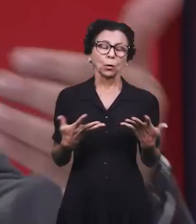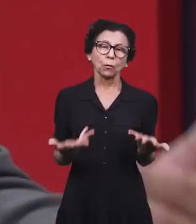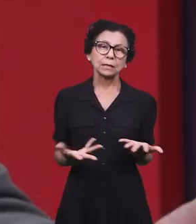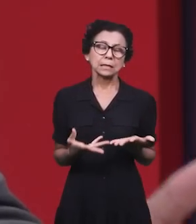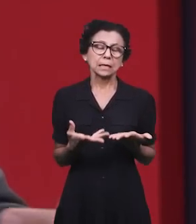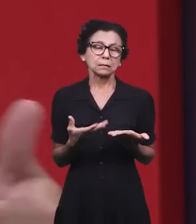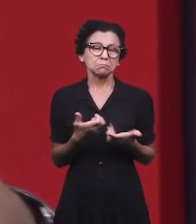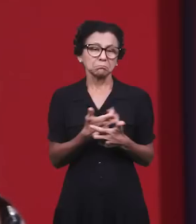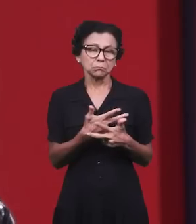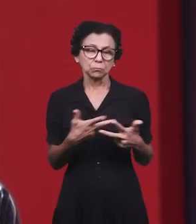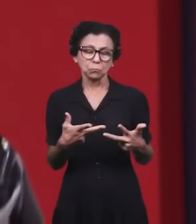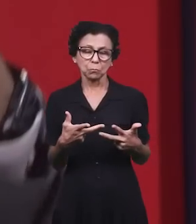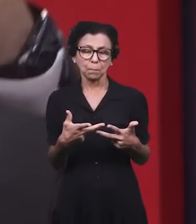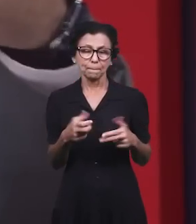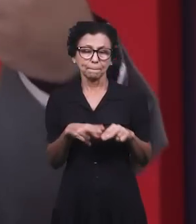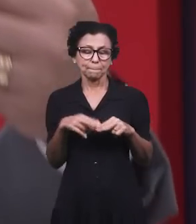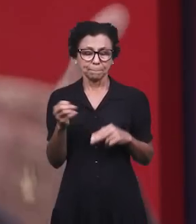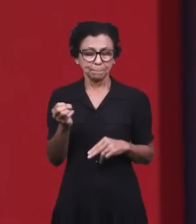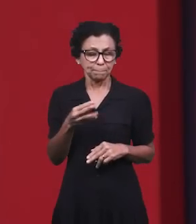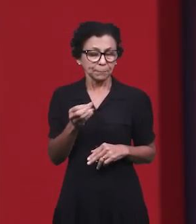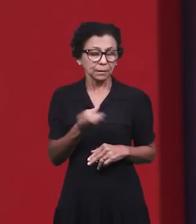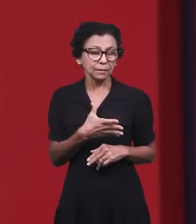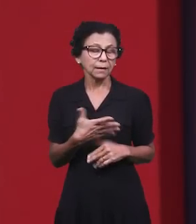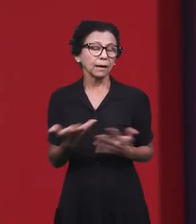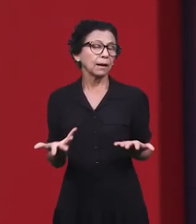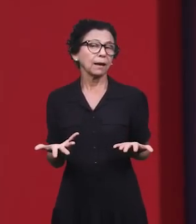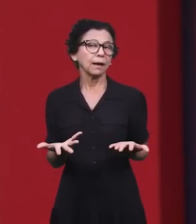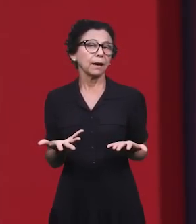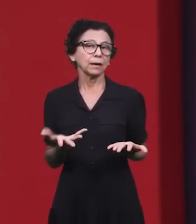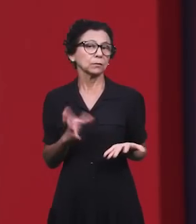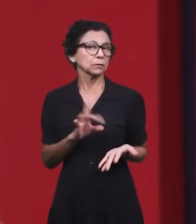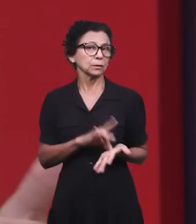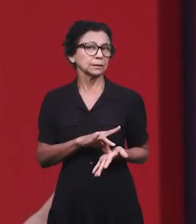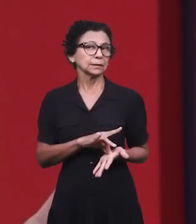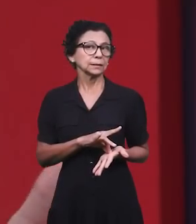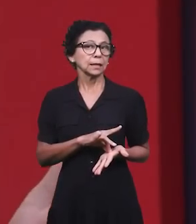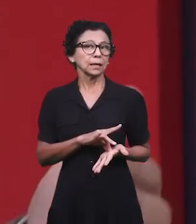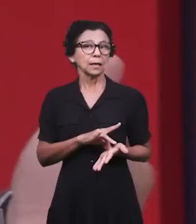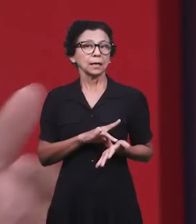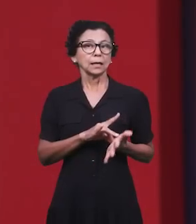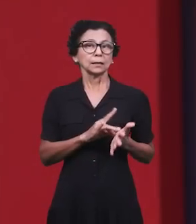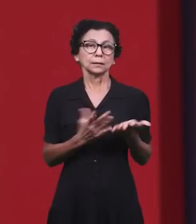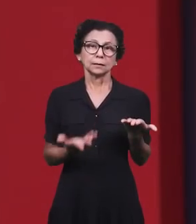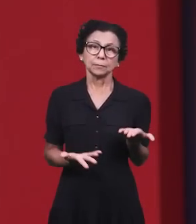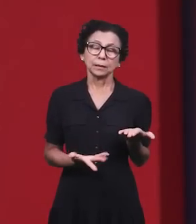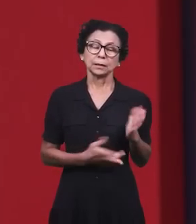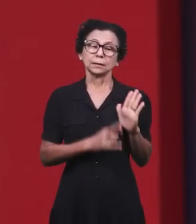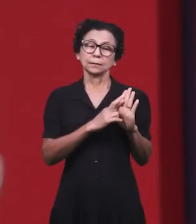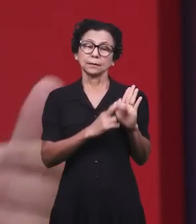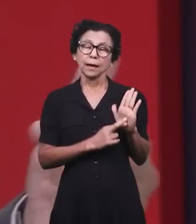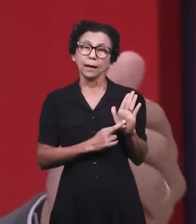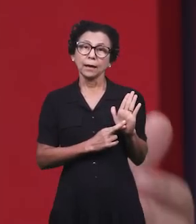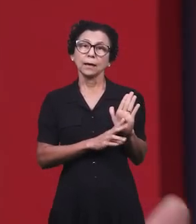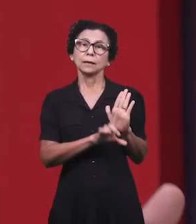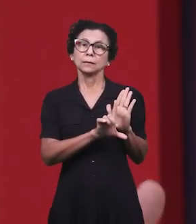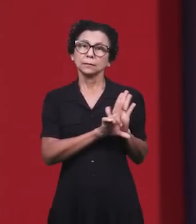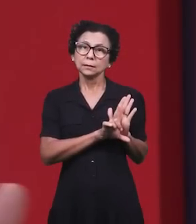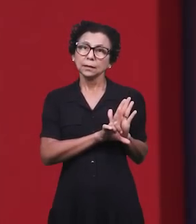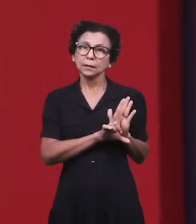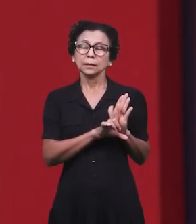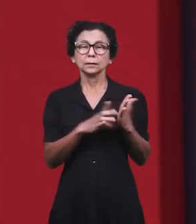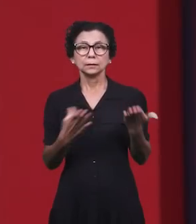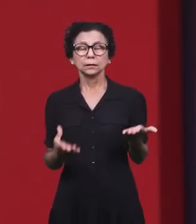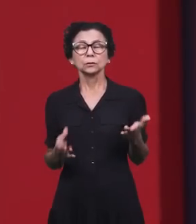mais moderna, às vezes uma atualização da norma, questões legais. Então, tudo isso está relacionado